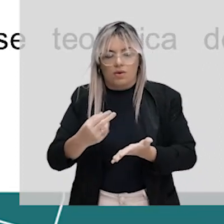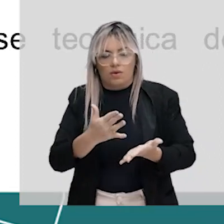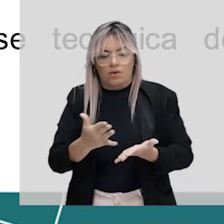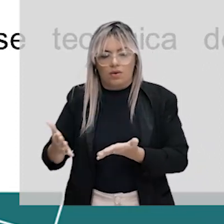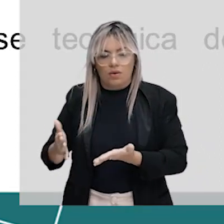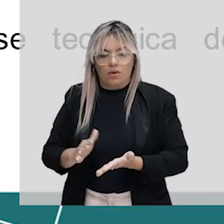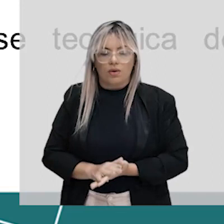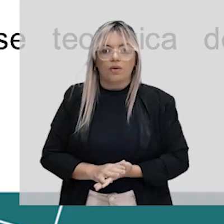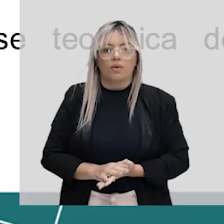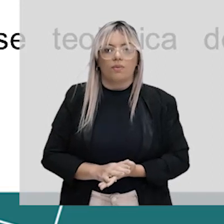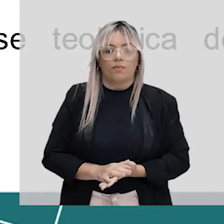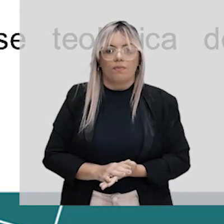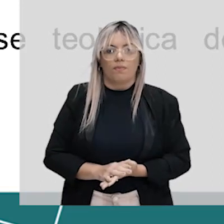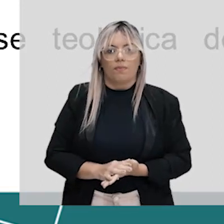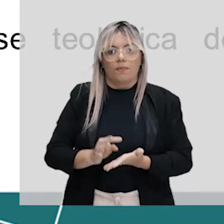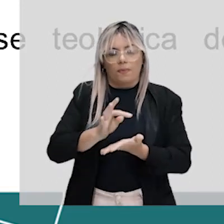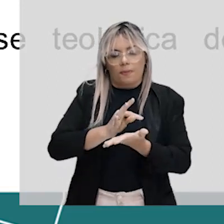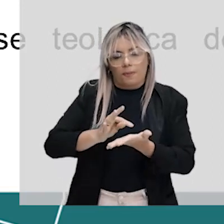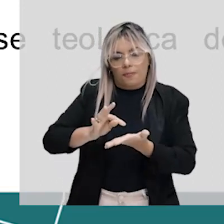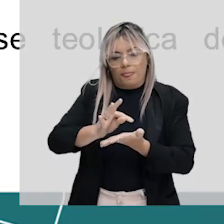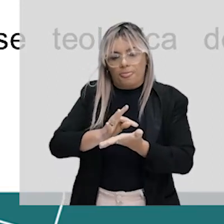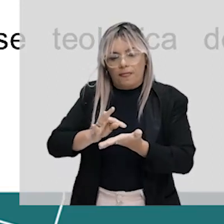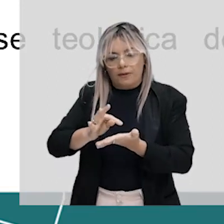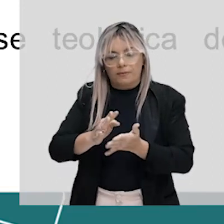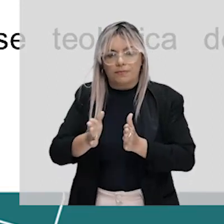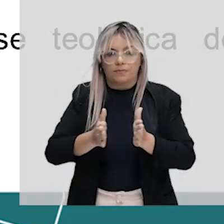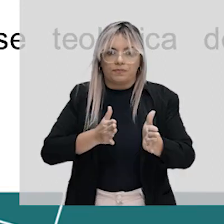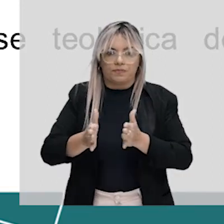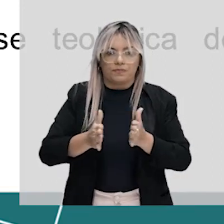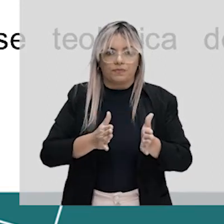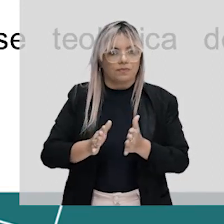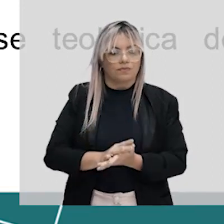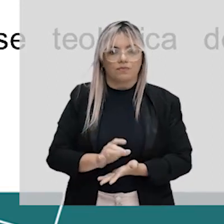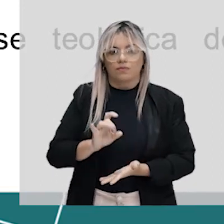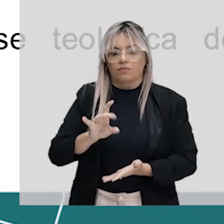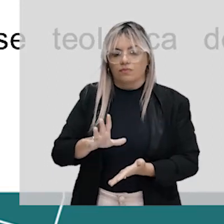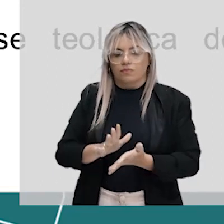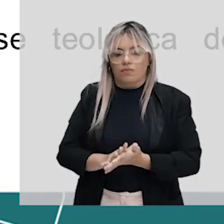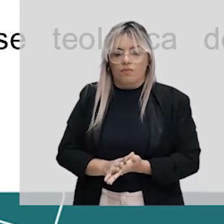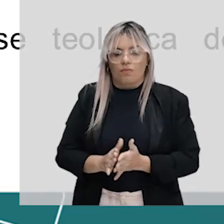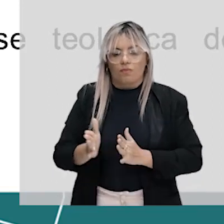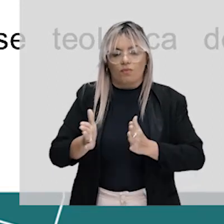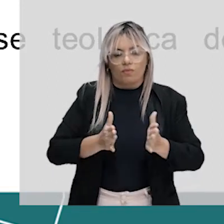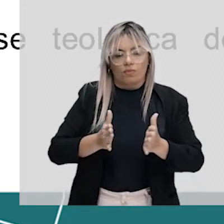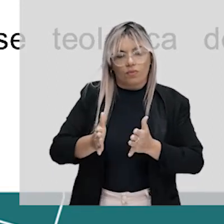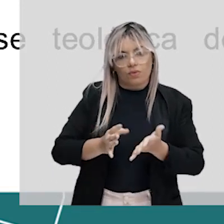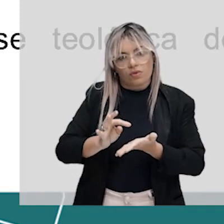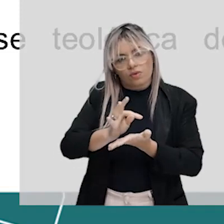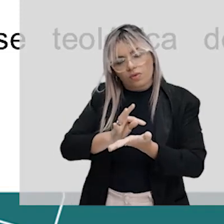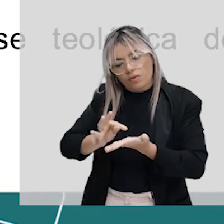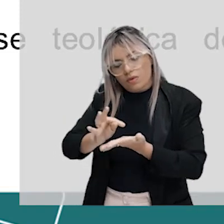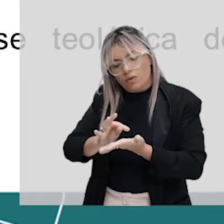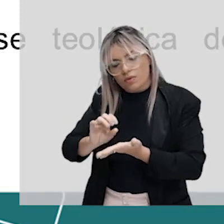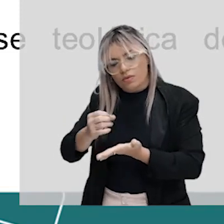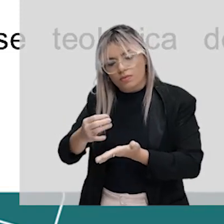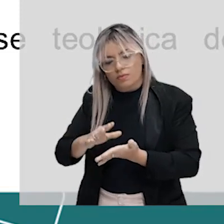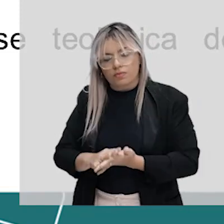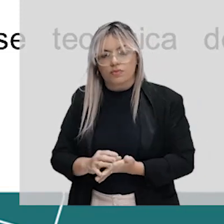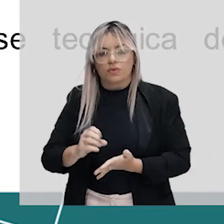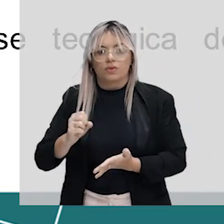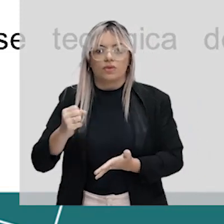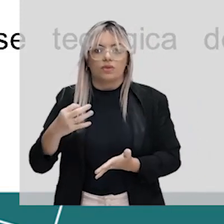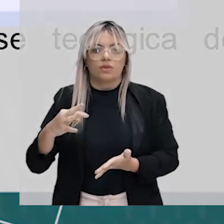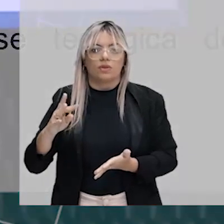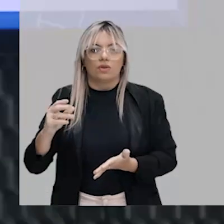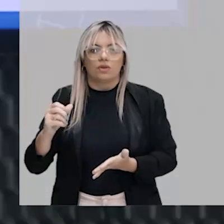estado teológico, ou fase teológica, é isso. Estágio teológico, ou estado